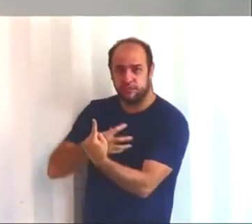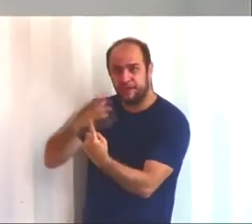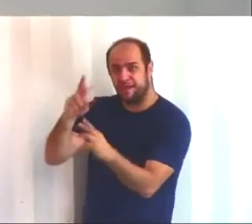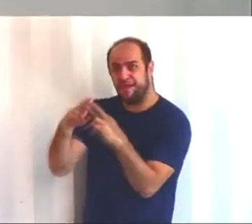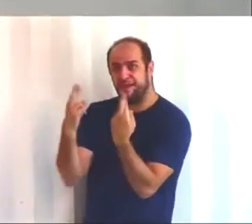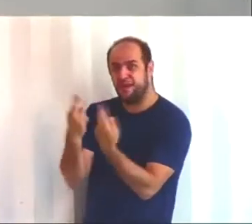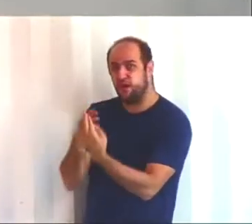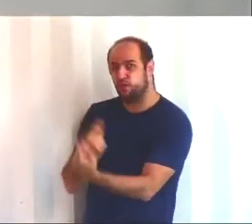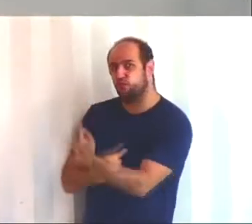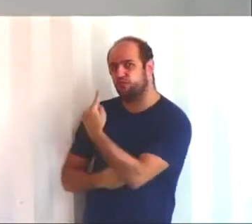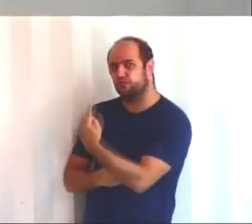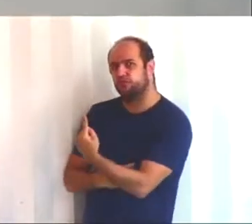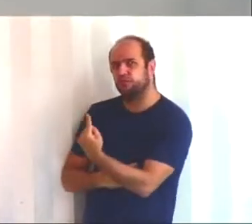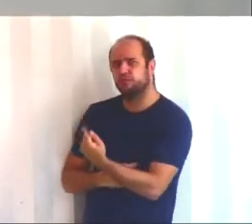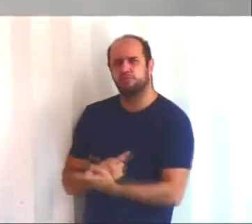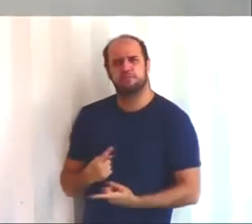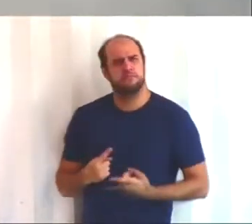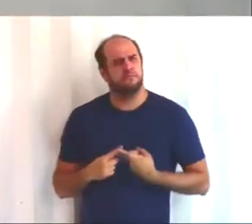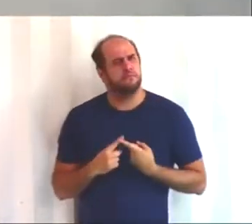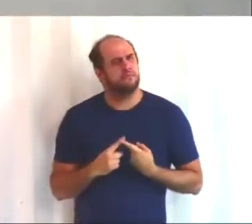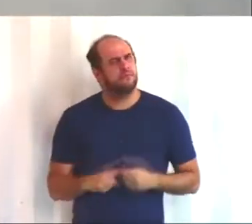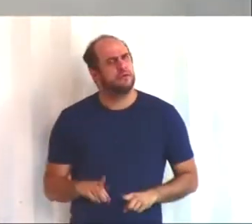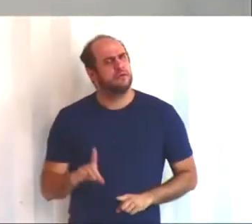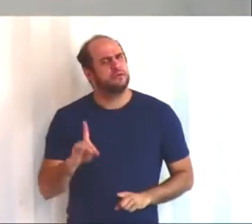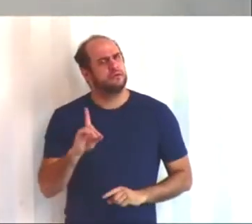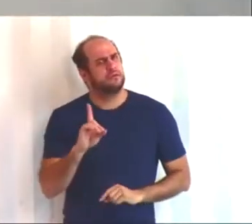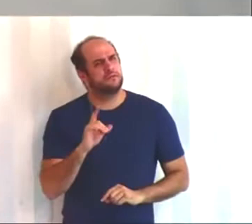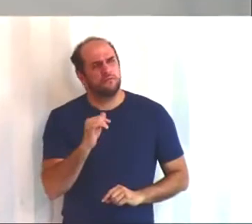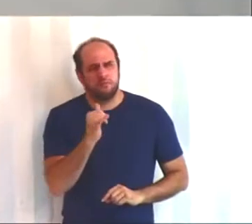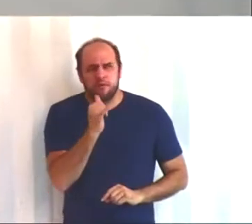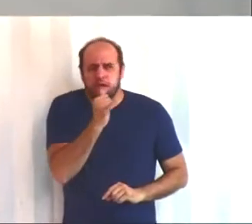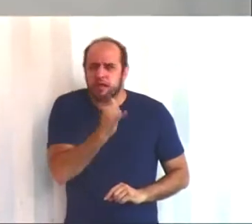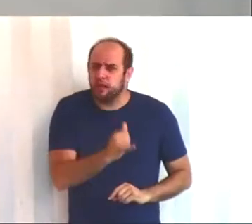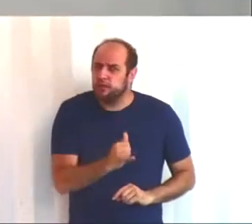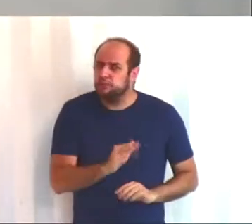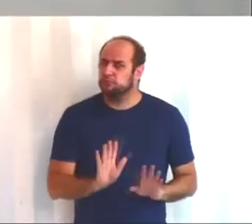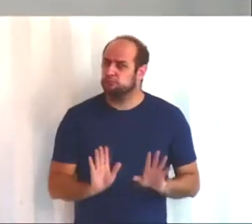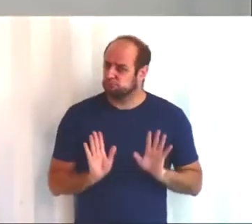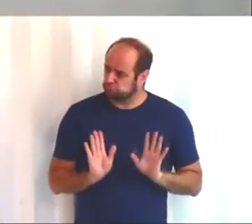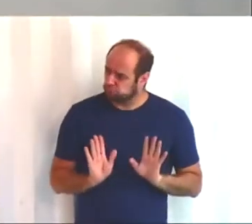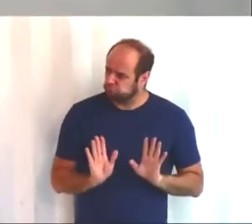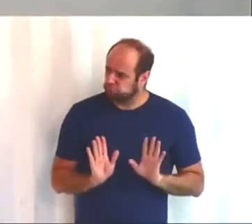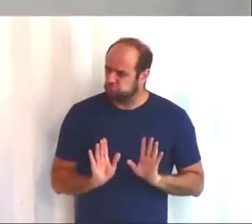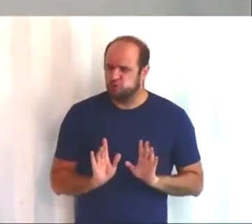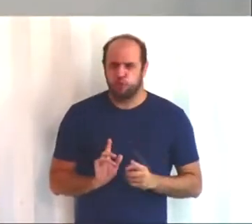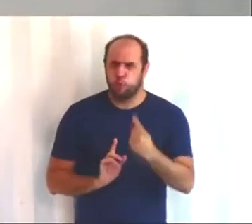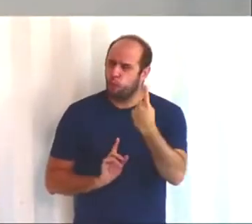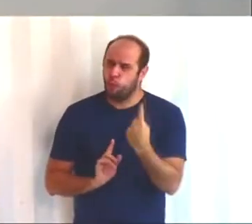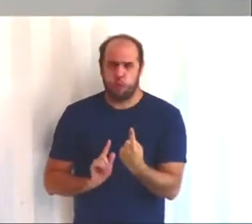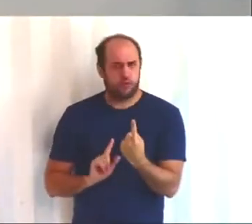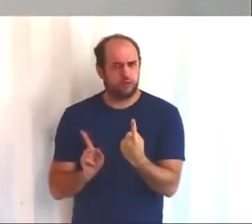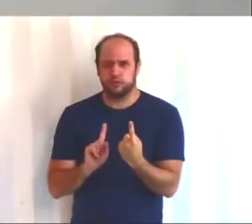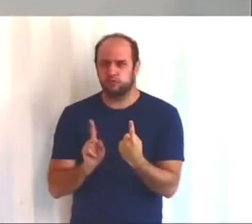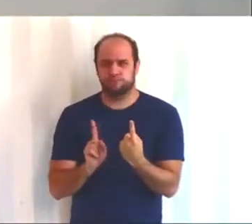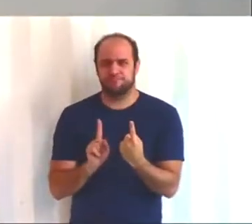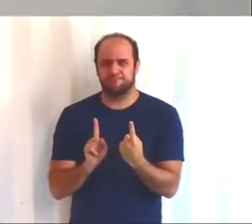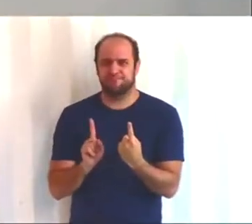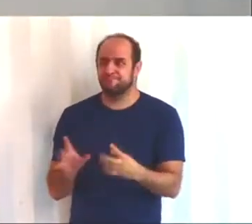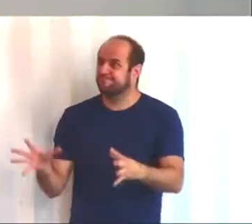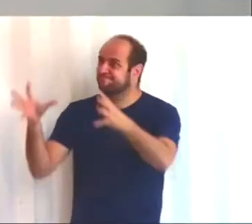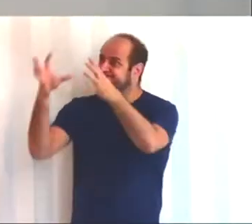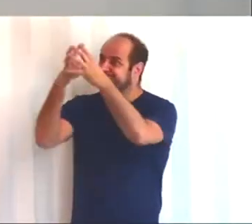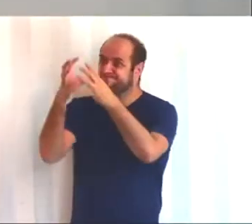reino. Mas agora Deus está piorando um pouco a situação. Ele está dizendo, não é só um reino, é